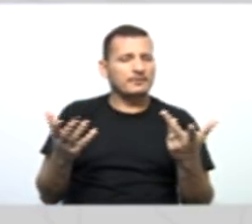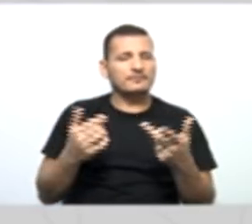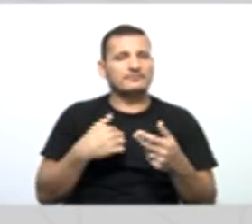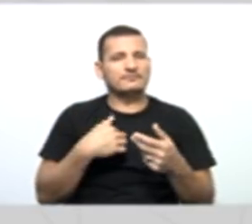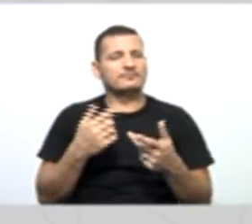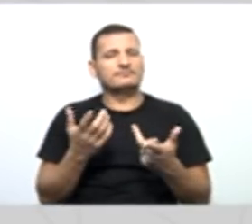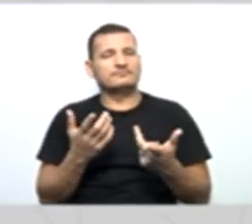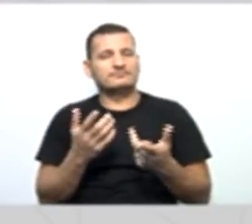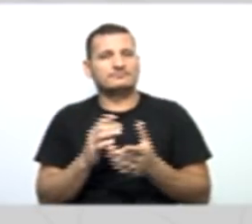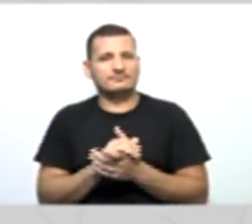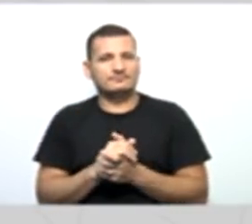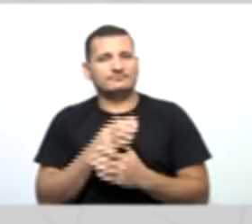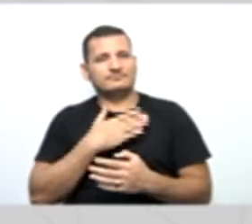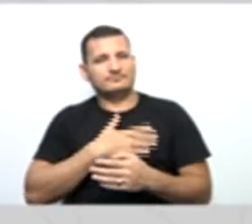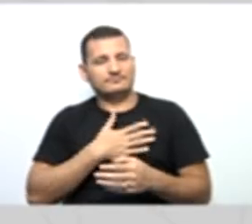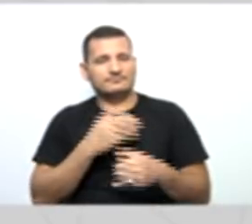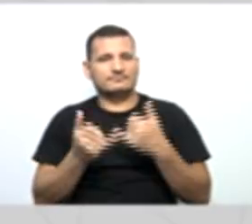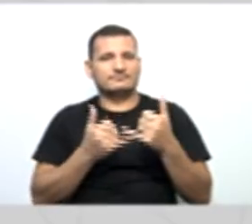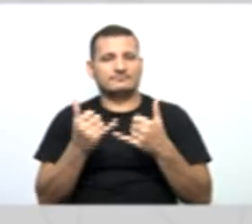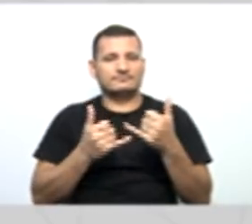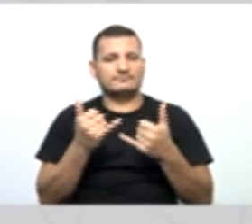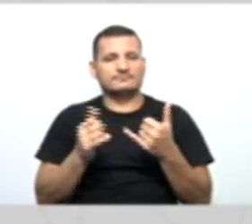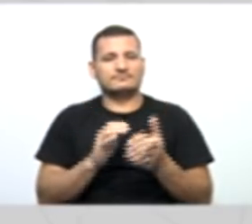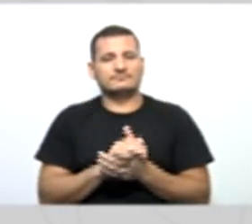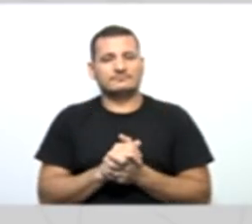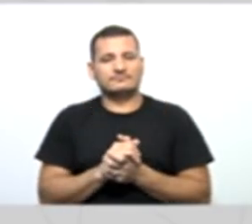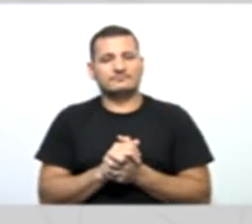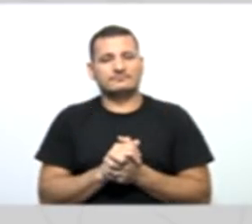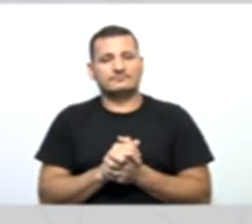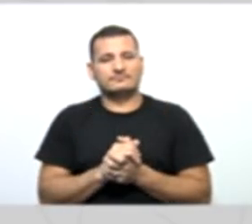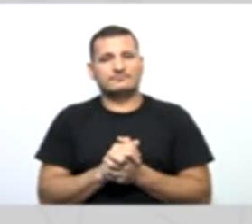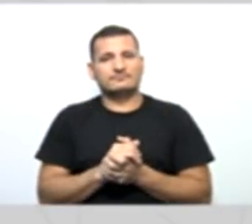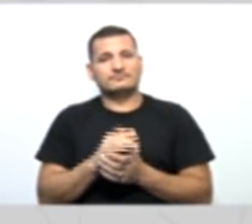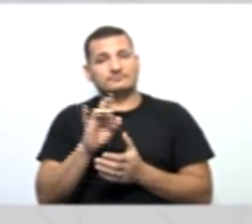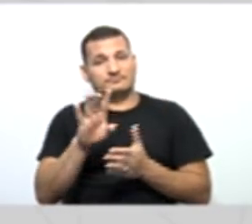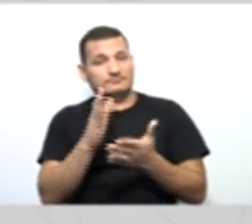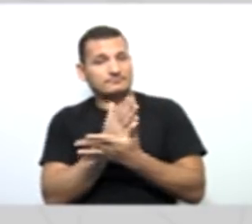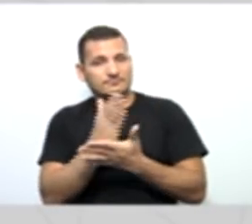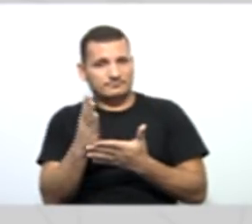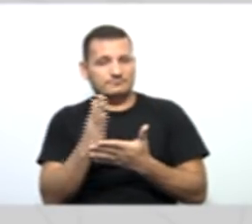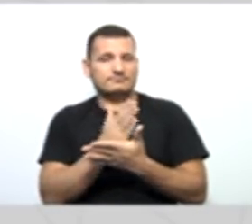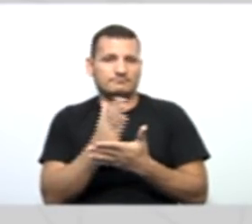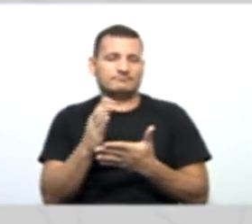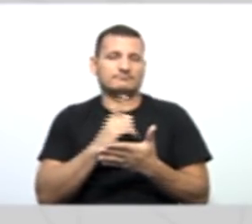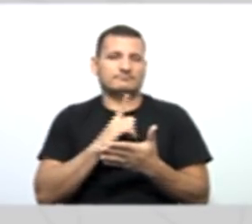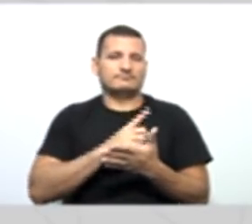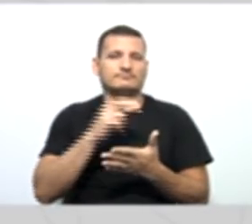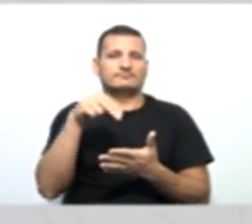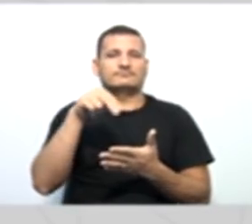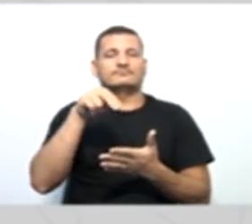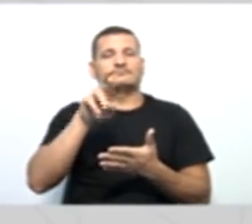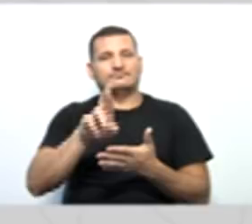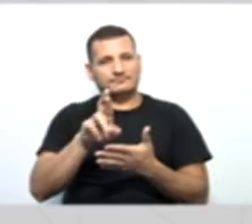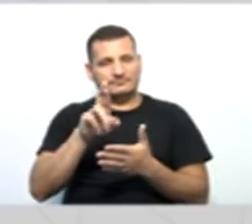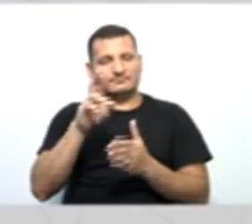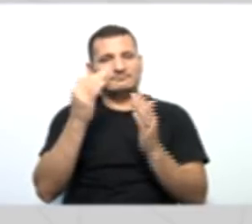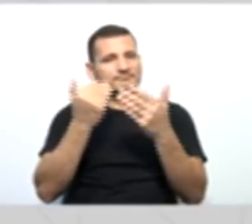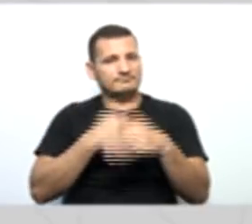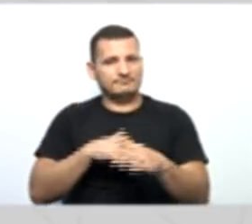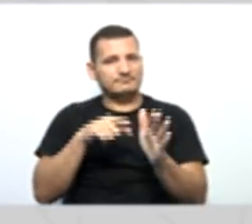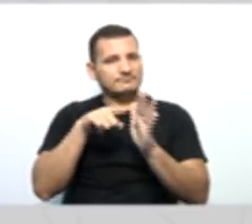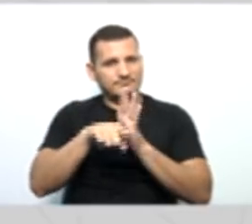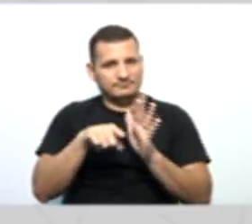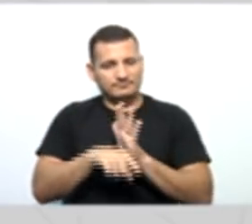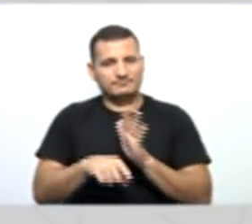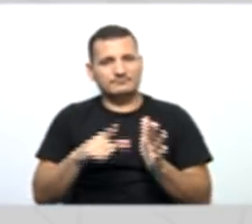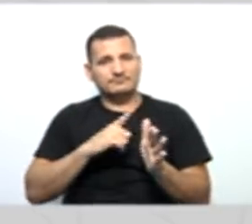Deus, professor, eu estou dando final. Calma, tudo bem, estou brincando. Não vão cair as 36 não, mas pelo menos algumas citadas aqui com certeza irão cair, não é?